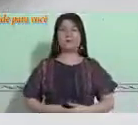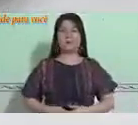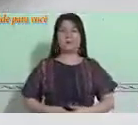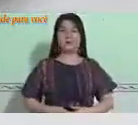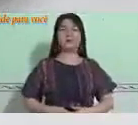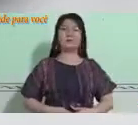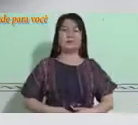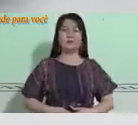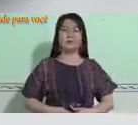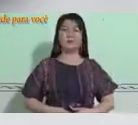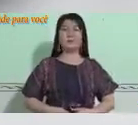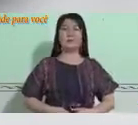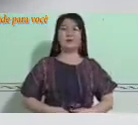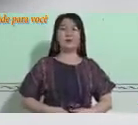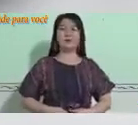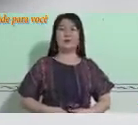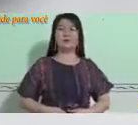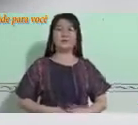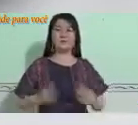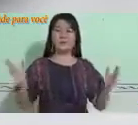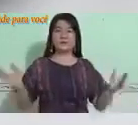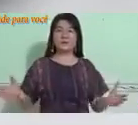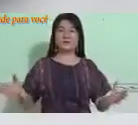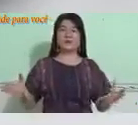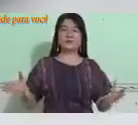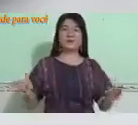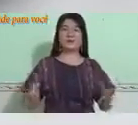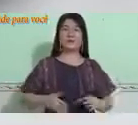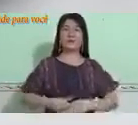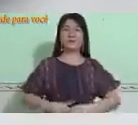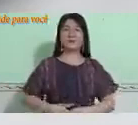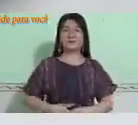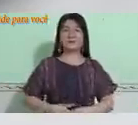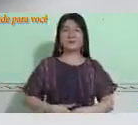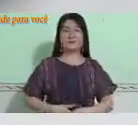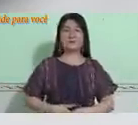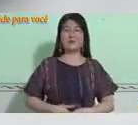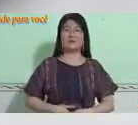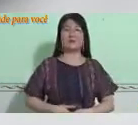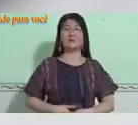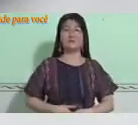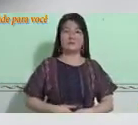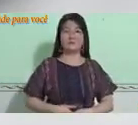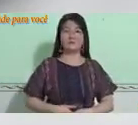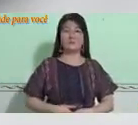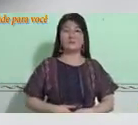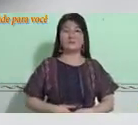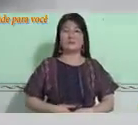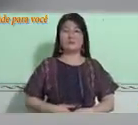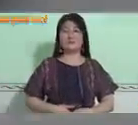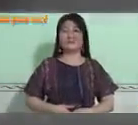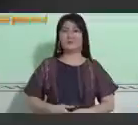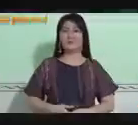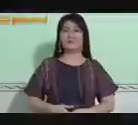Uma disfunção na articulação temporomandibular, conhecida por ATM, além de provocar dor e estalidos durante